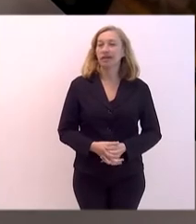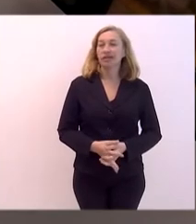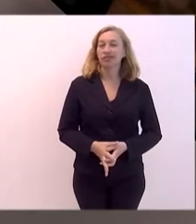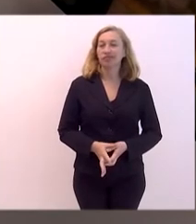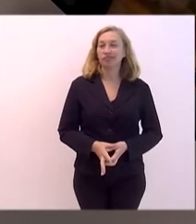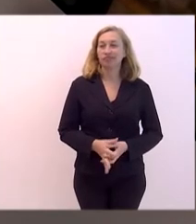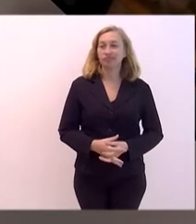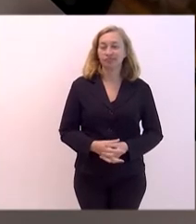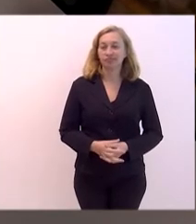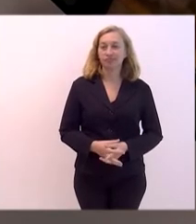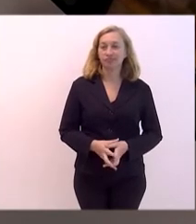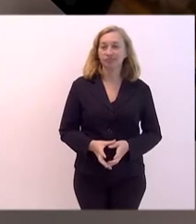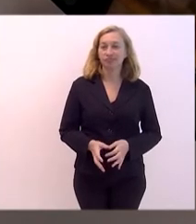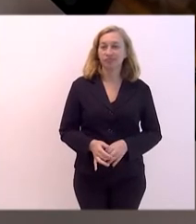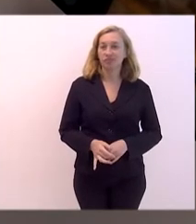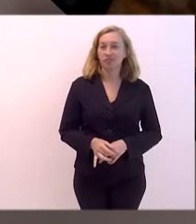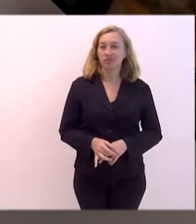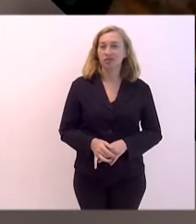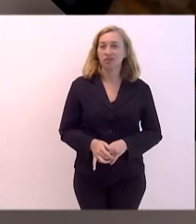Cristo?